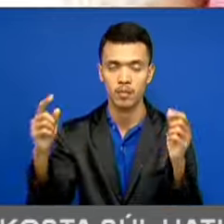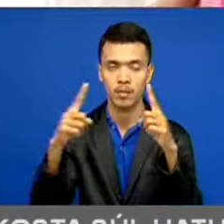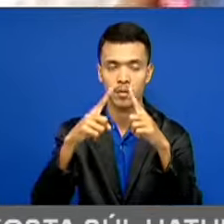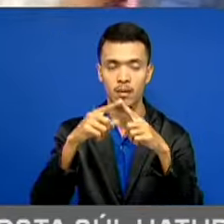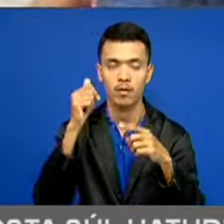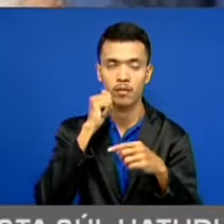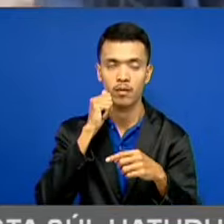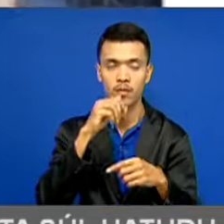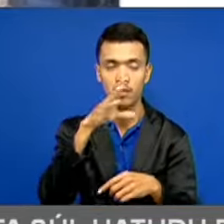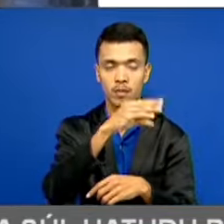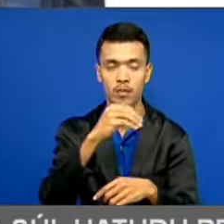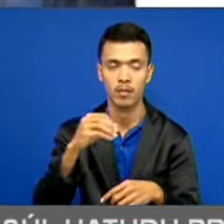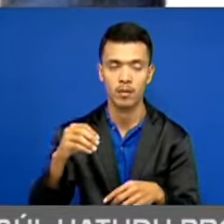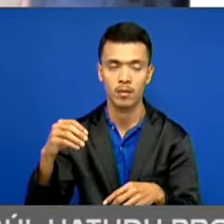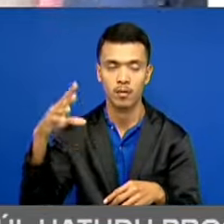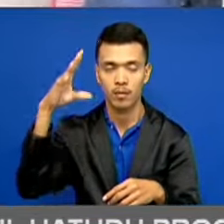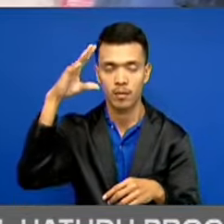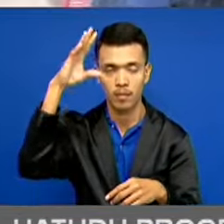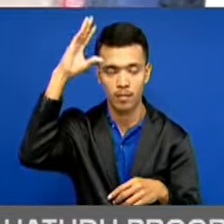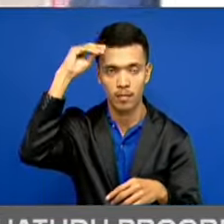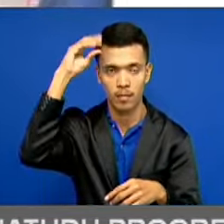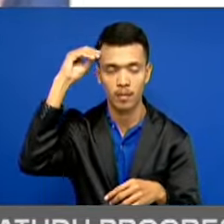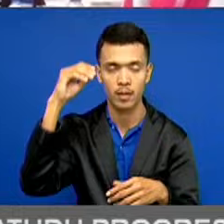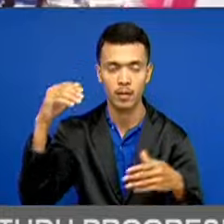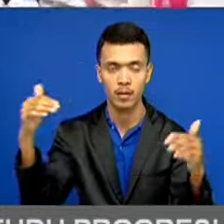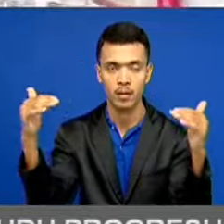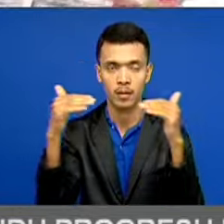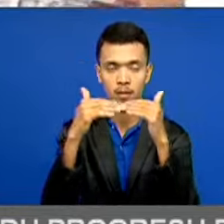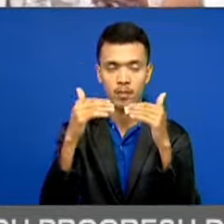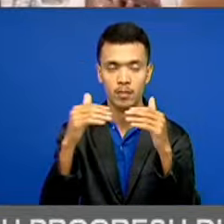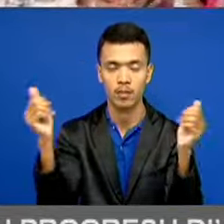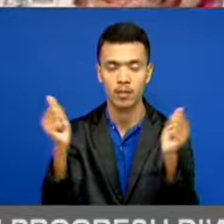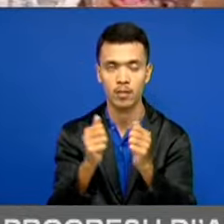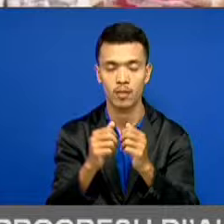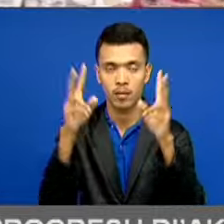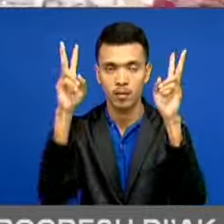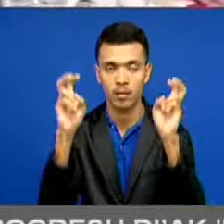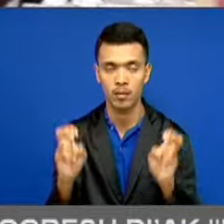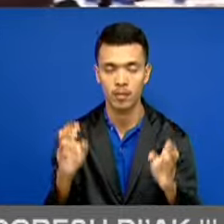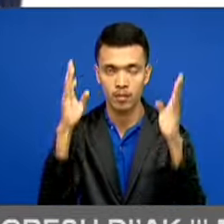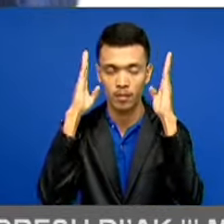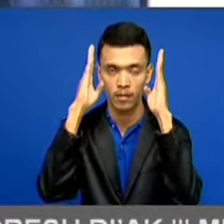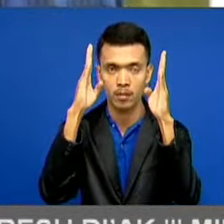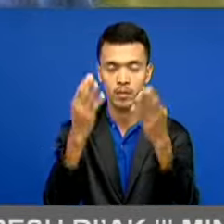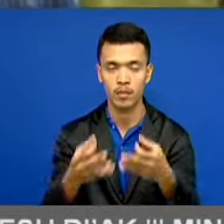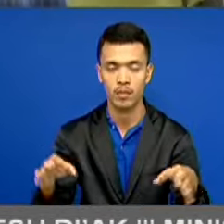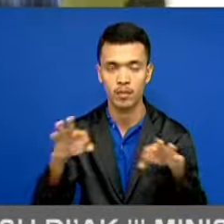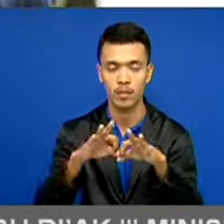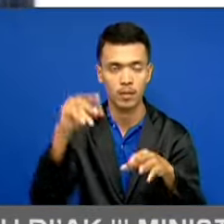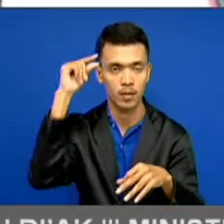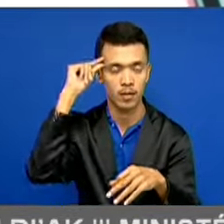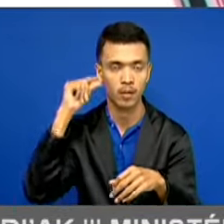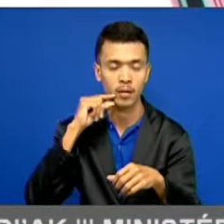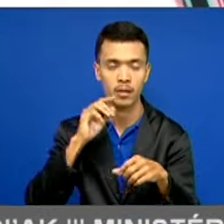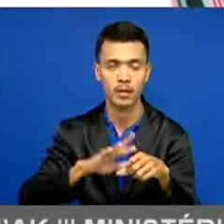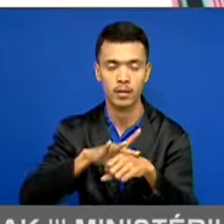humano e atendimento público. E fórum Nerasica, o tema, o foco principal vai a igualdade de gênero e